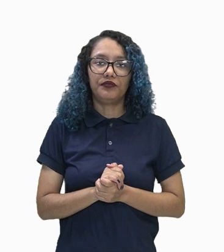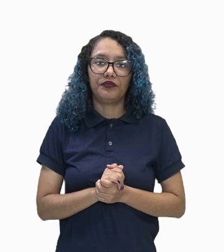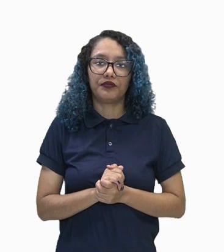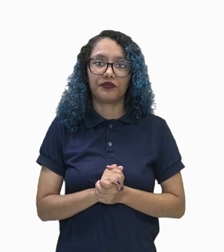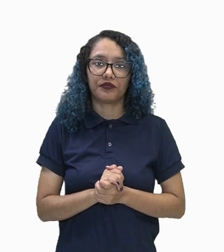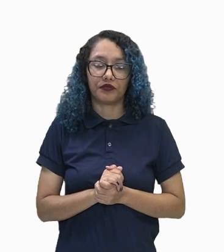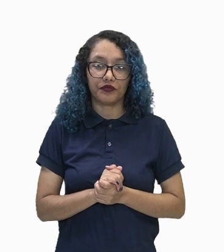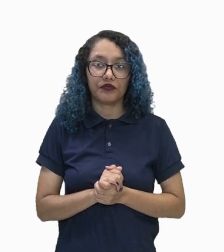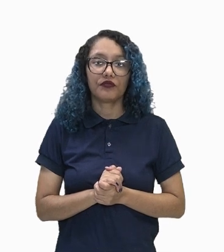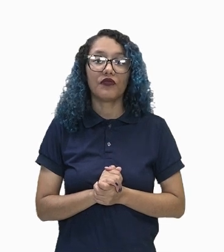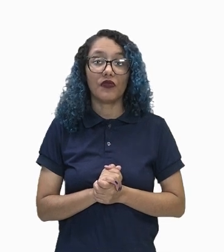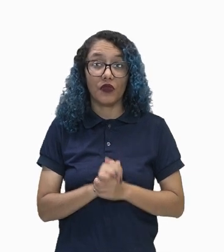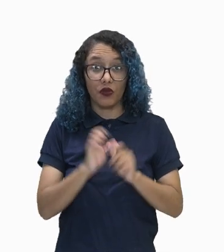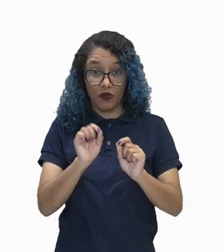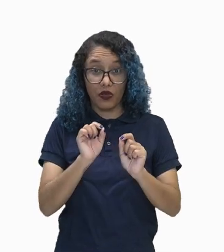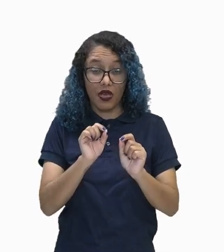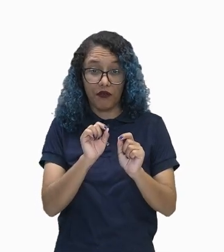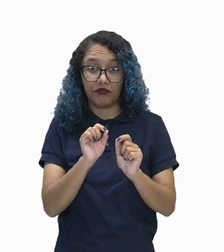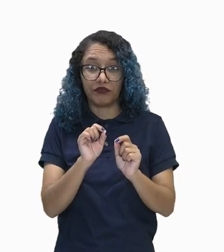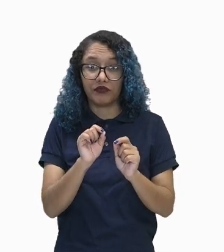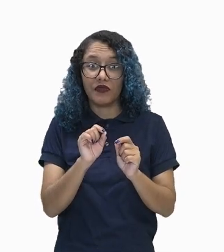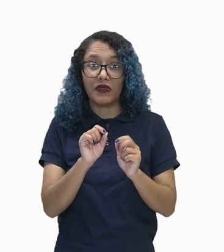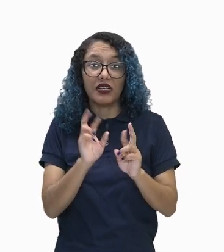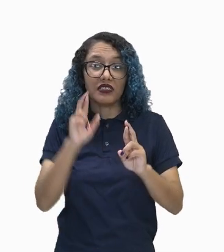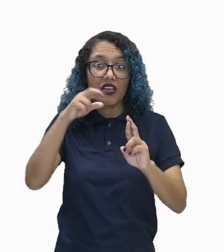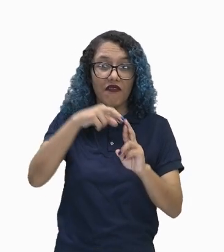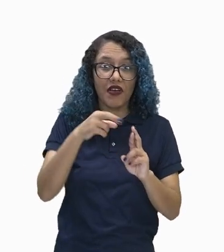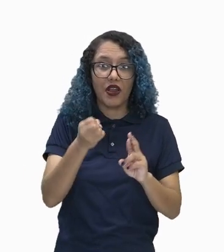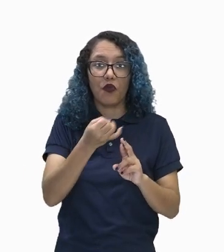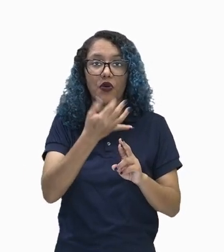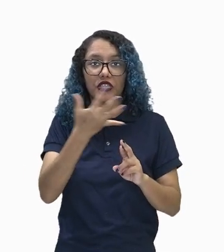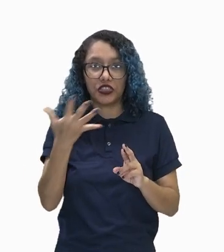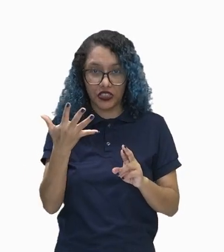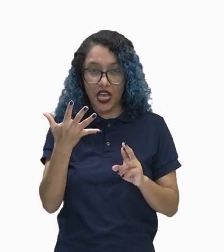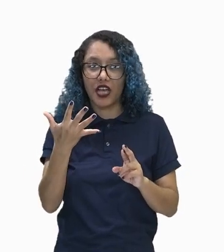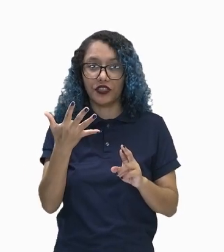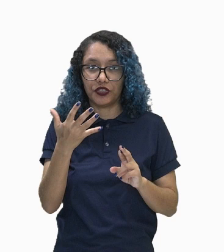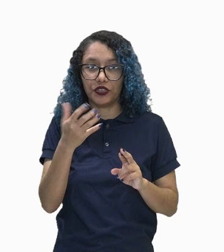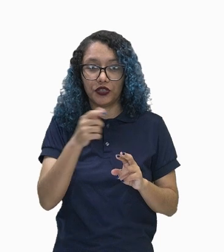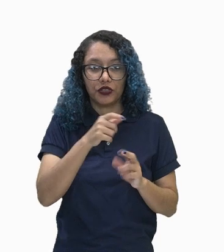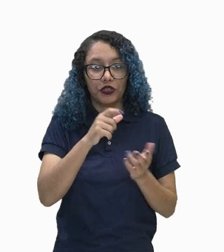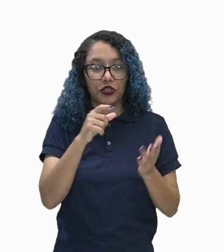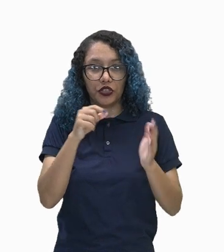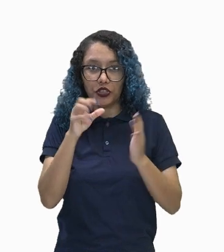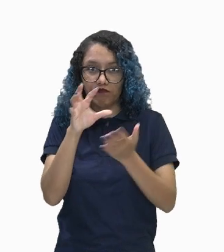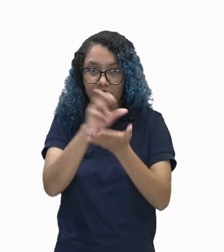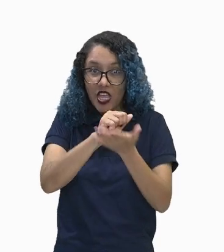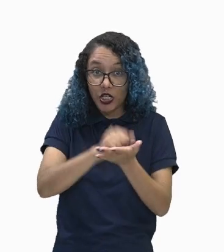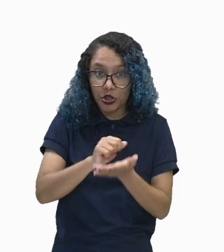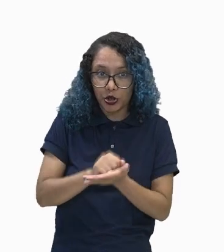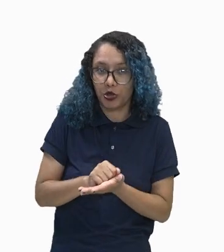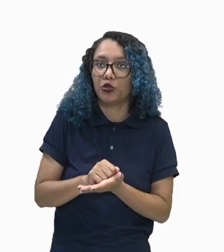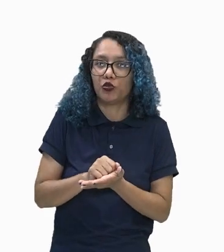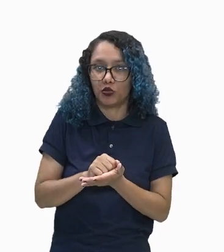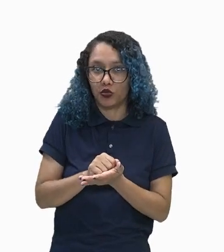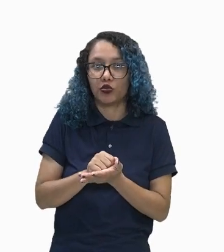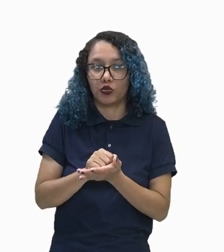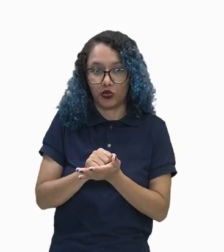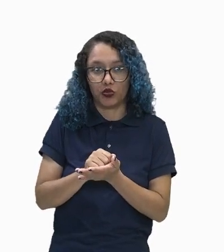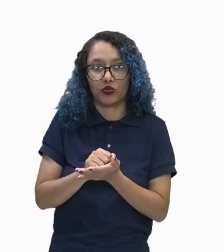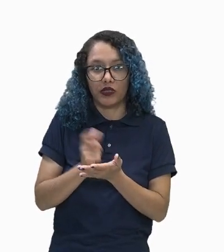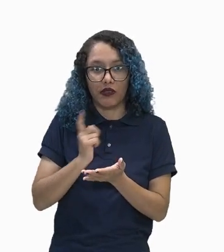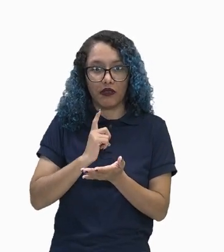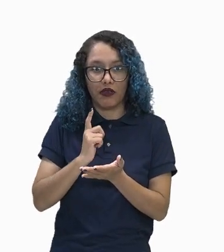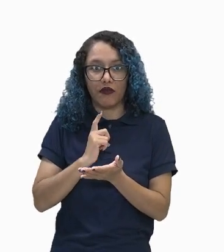número de casos diagnosticados em um período específico, tendo como fonte de dados o Ministério